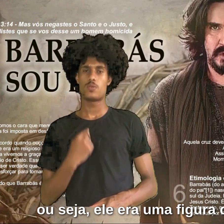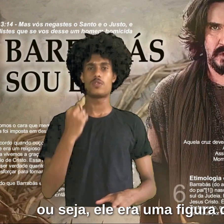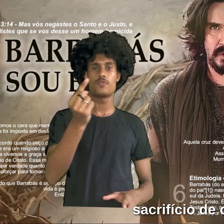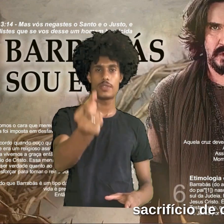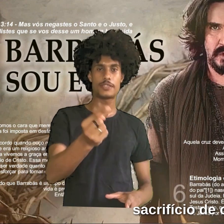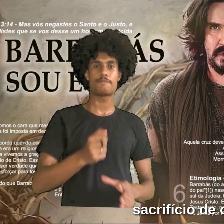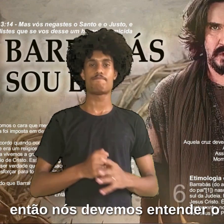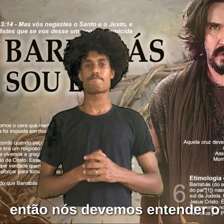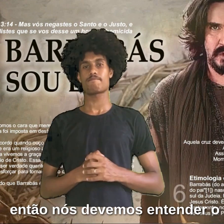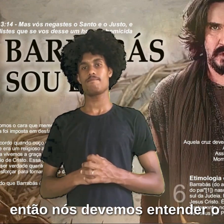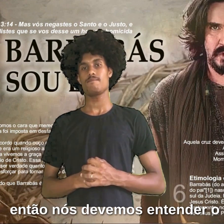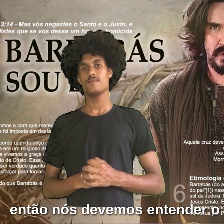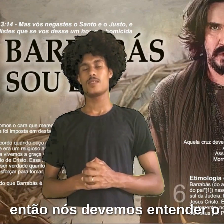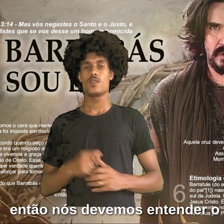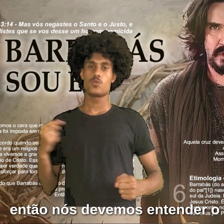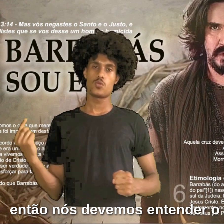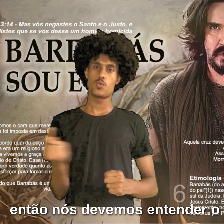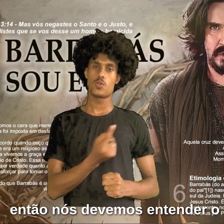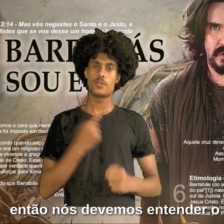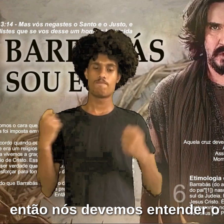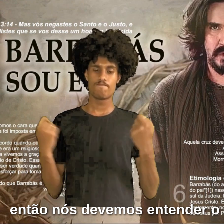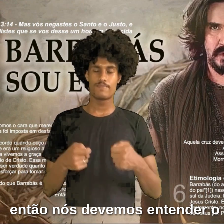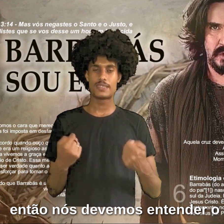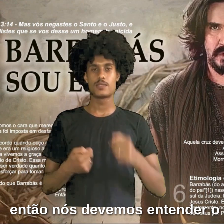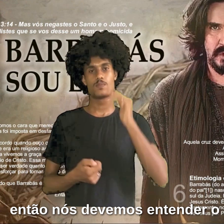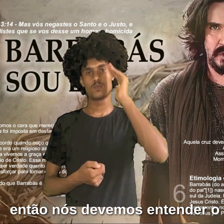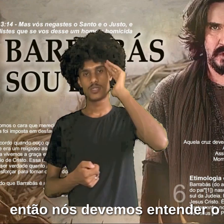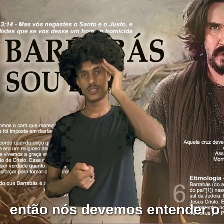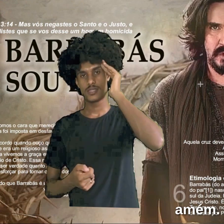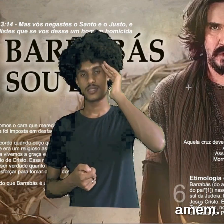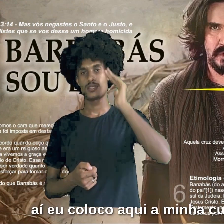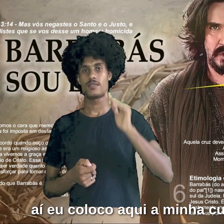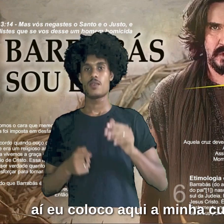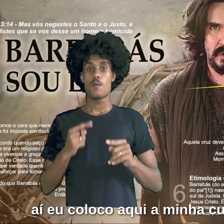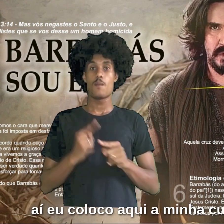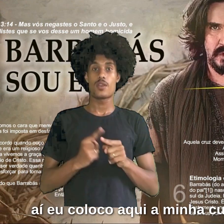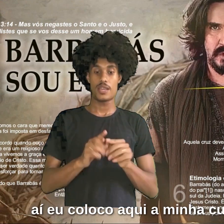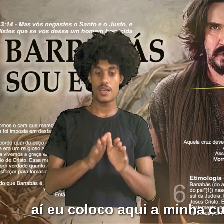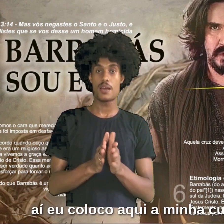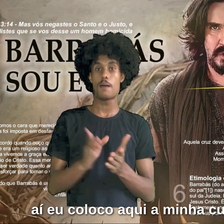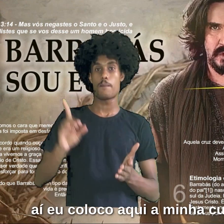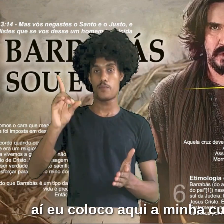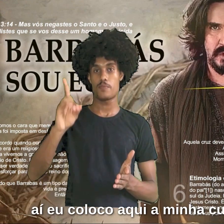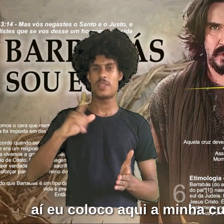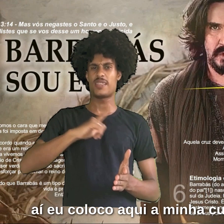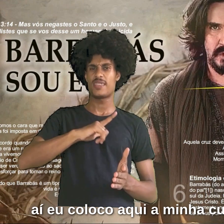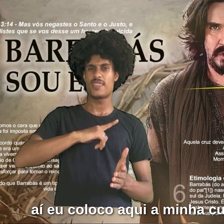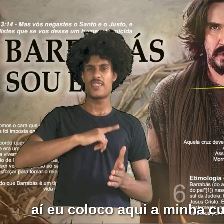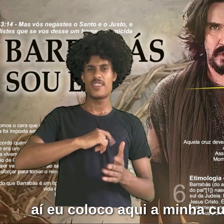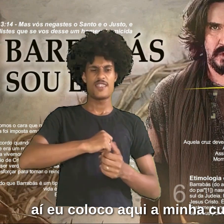para o sacrifício de Cristo. Então nós devemos entender o significado desse bode, amém? Aí eu coloco aqui, a minha